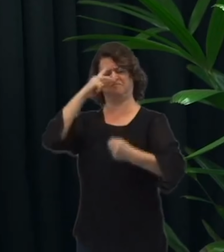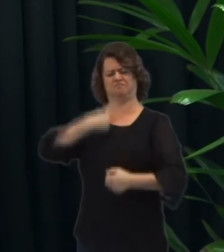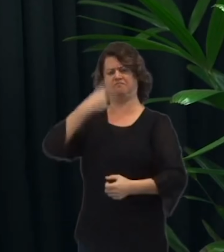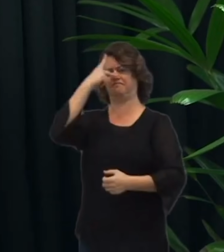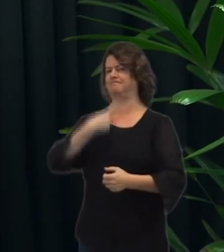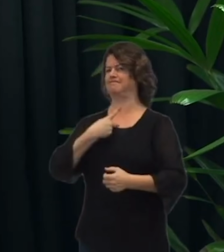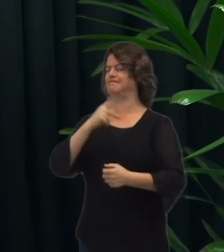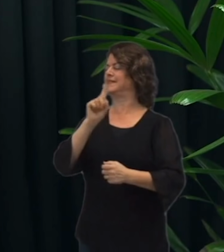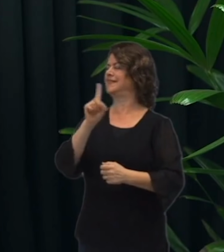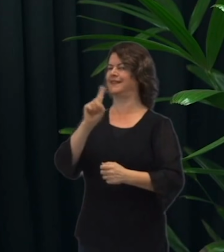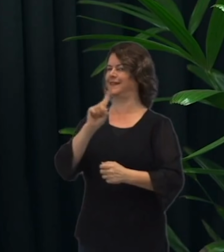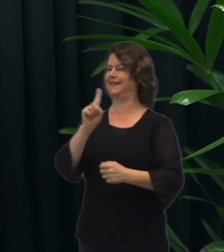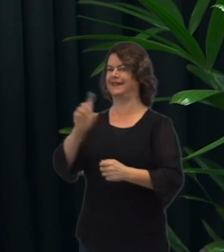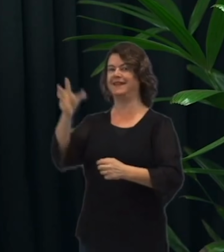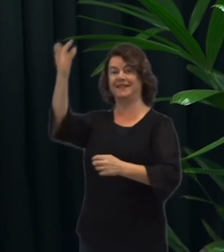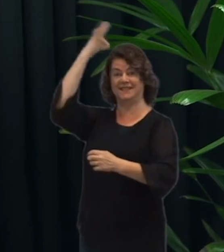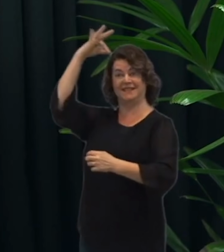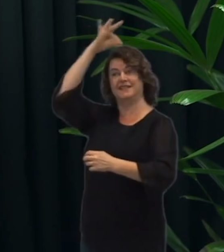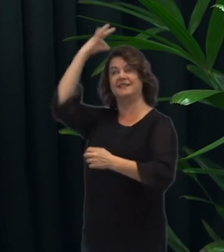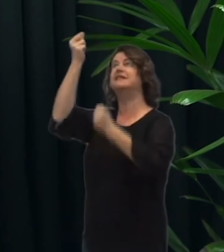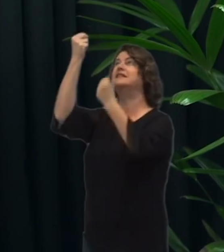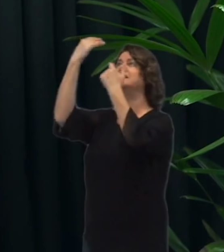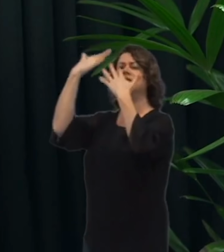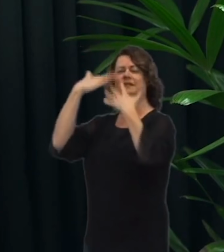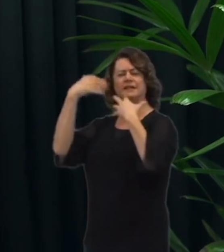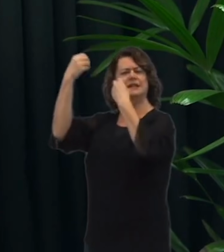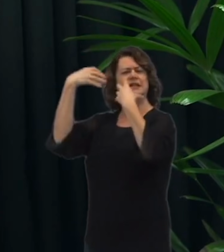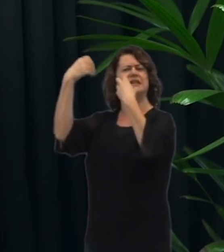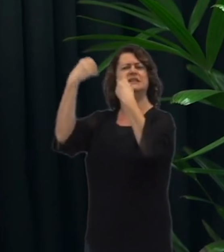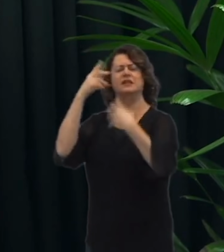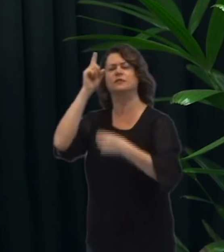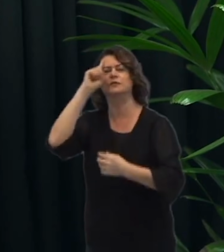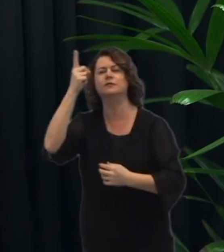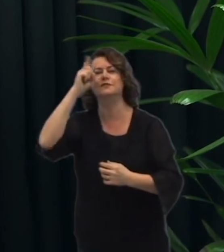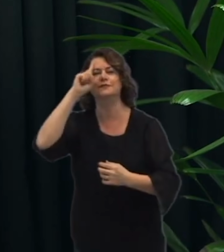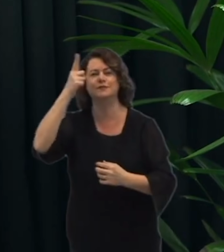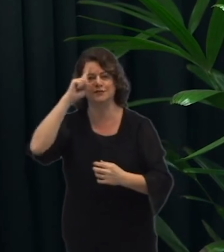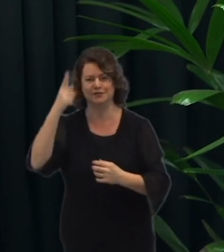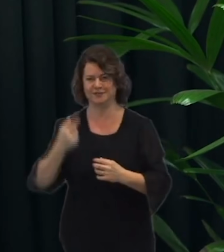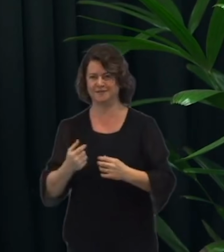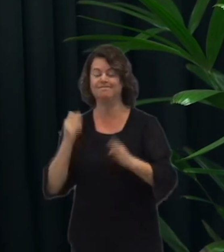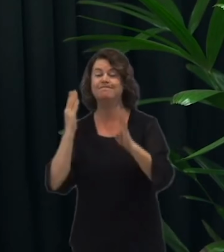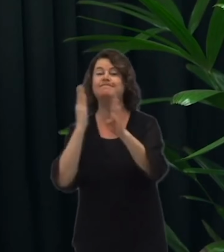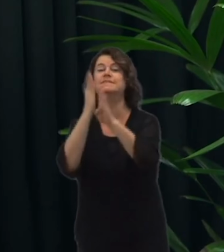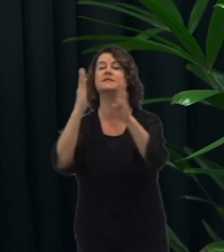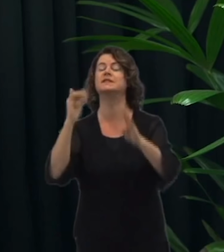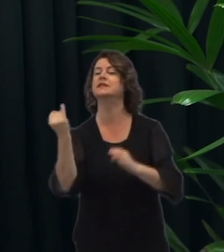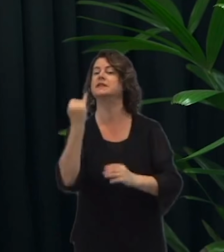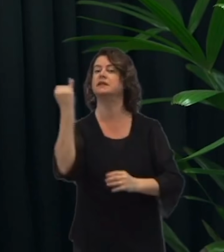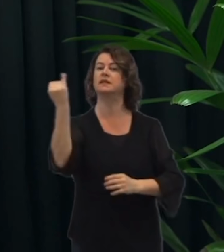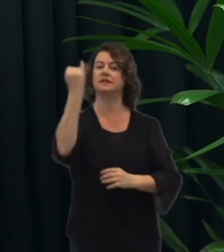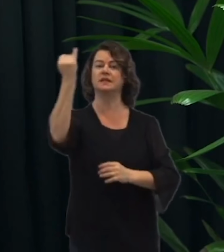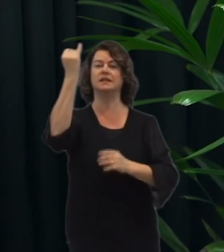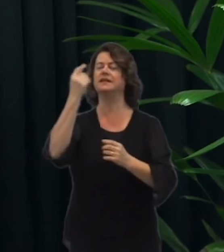mas é o Espírito Santo de Deus que vai nos capacitando todos os dias. Por isso que é tão